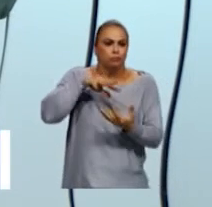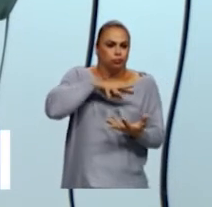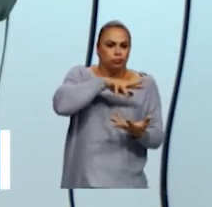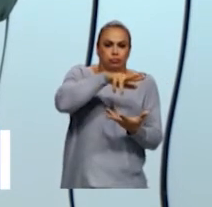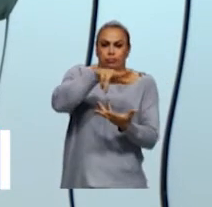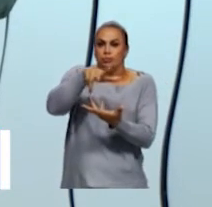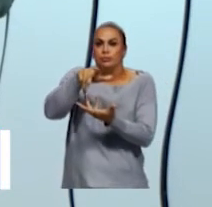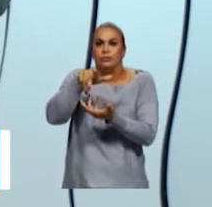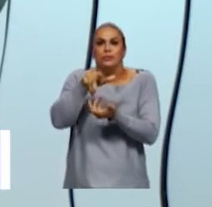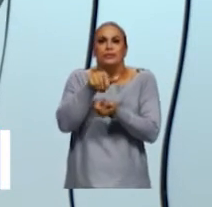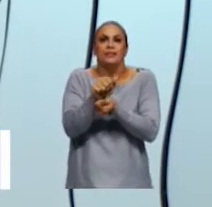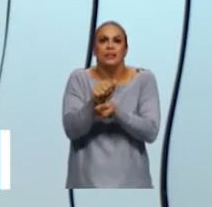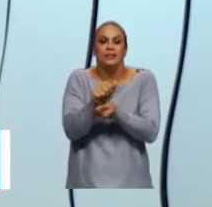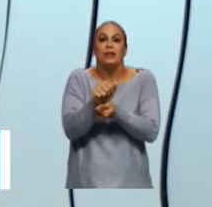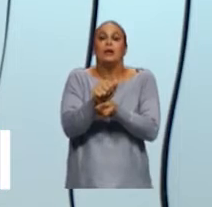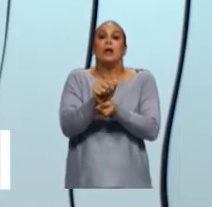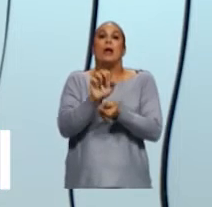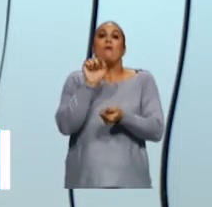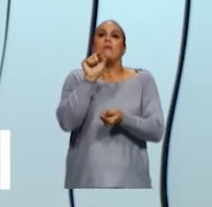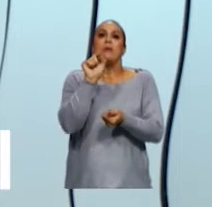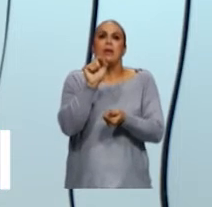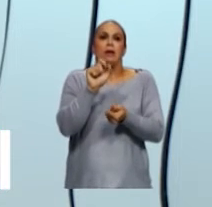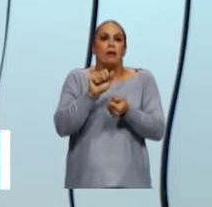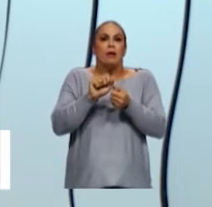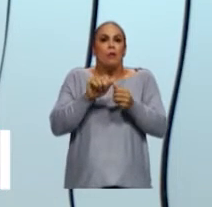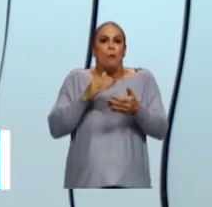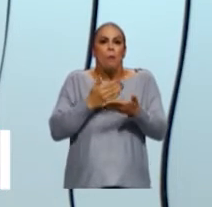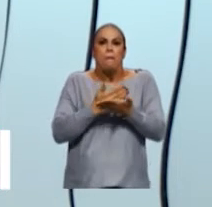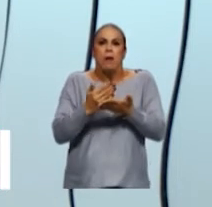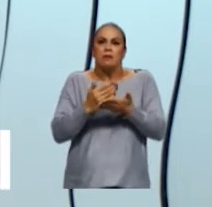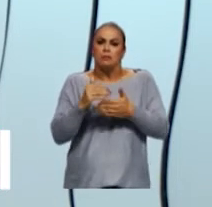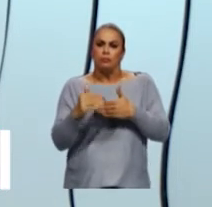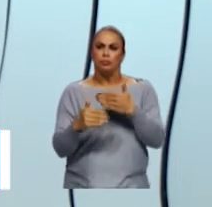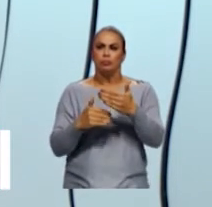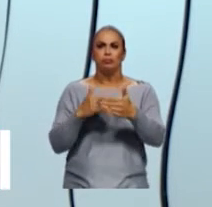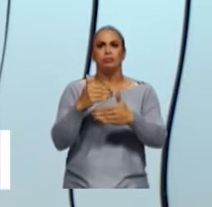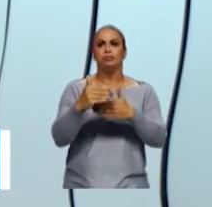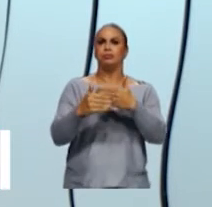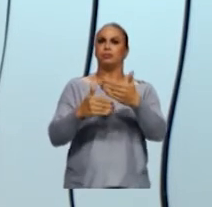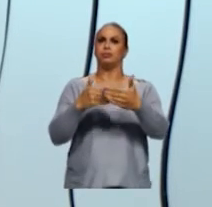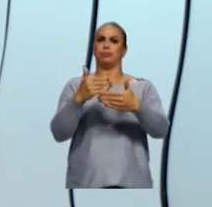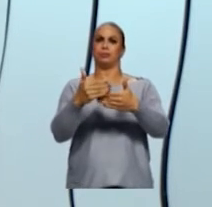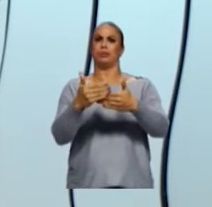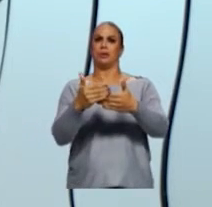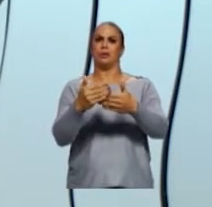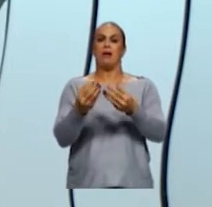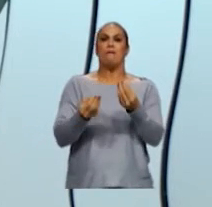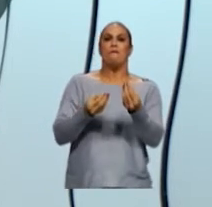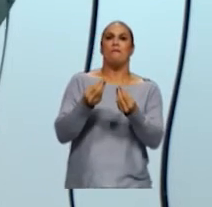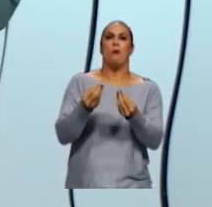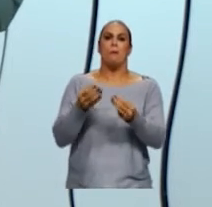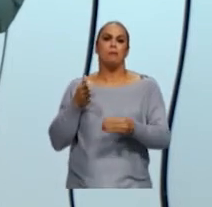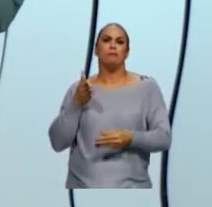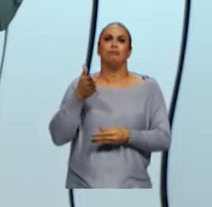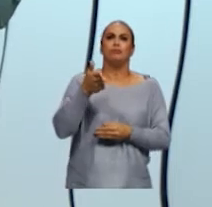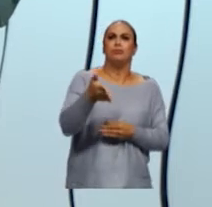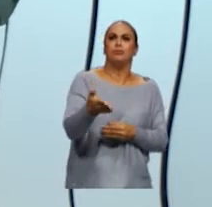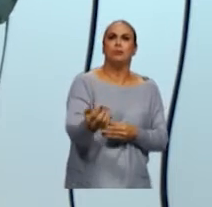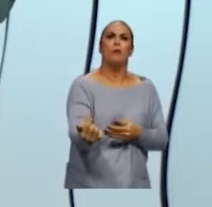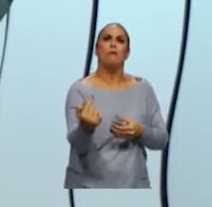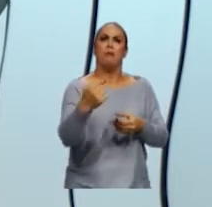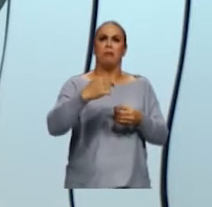né? Os meios de transporte, eles acabam se desenvolvendo muito, a gente tem essa aproximação